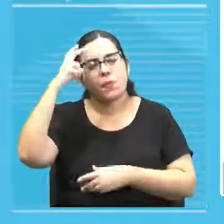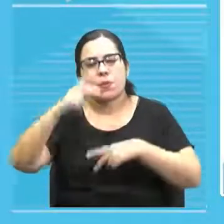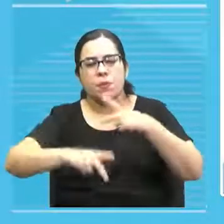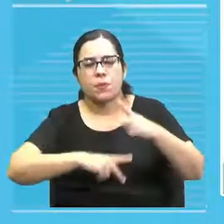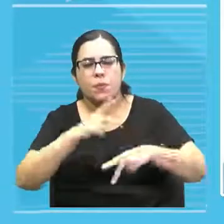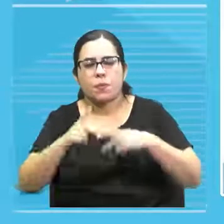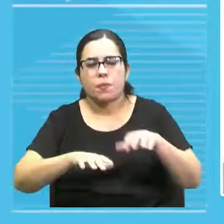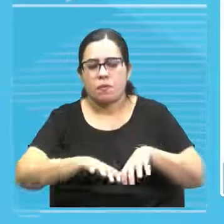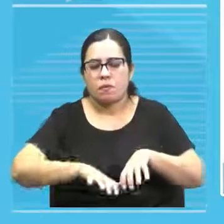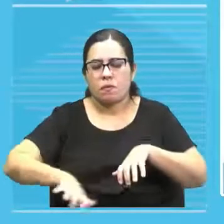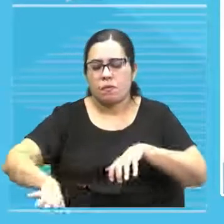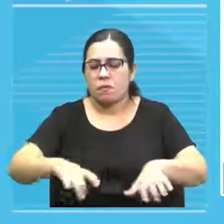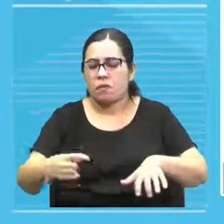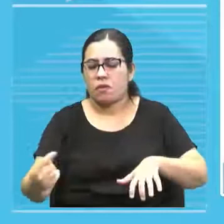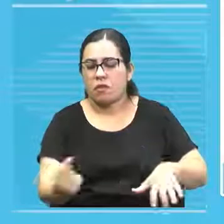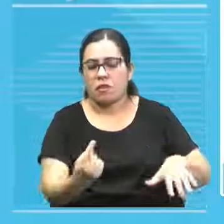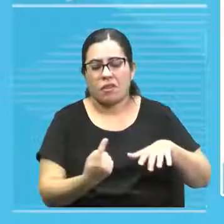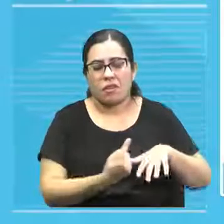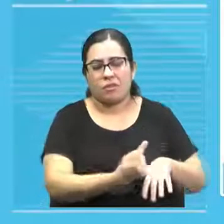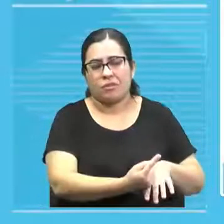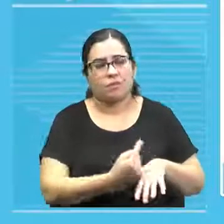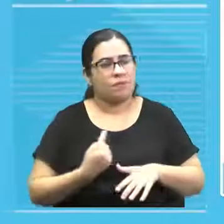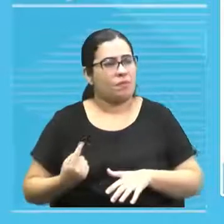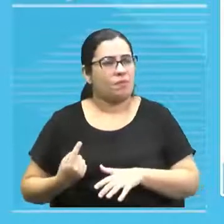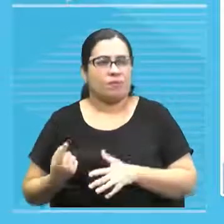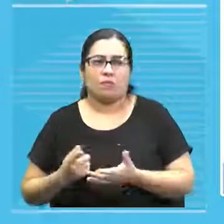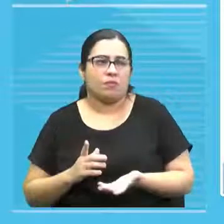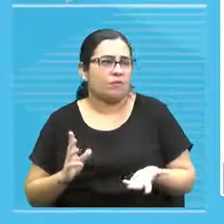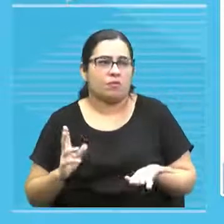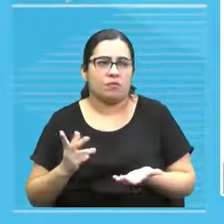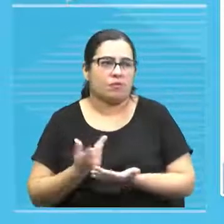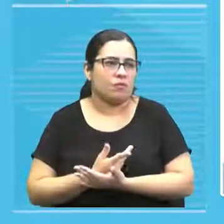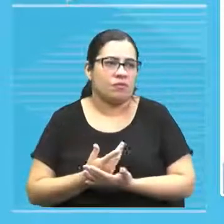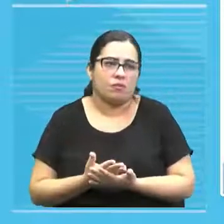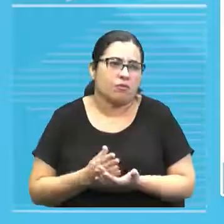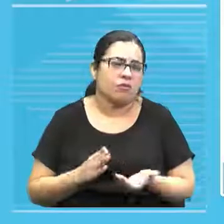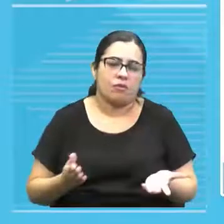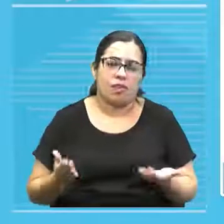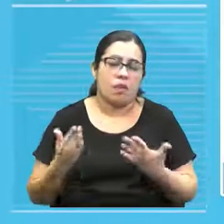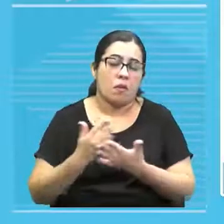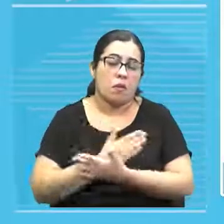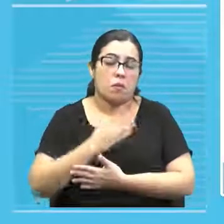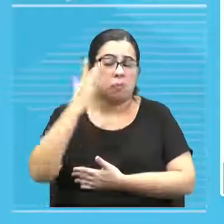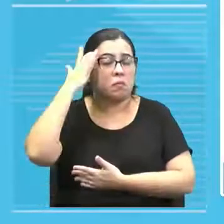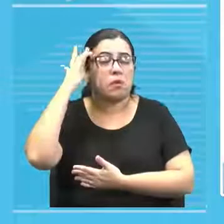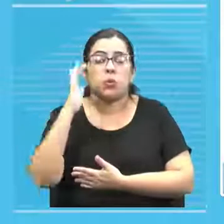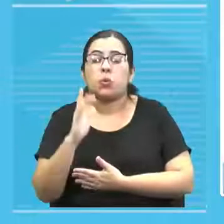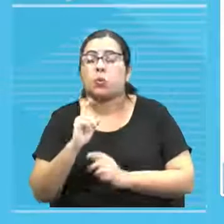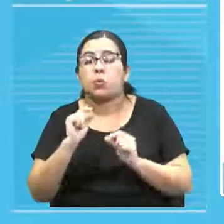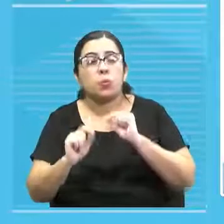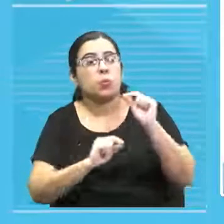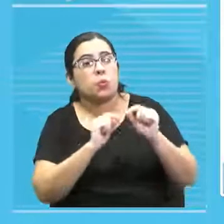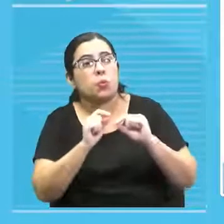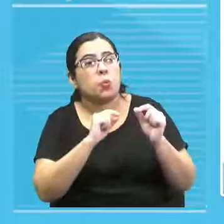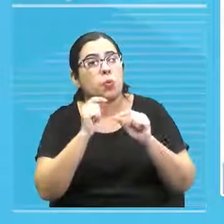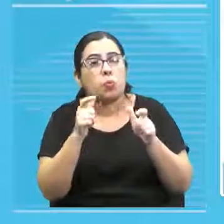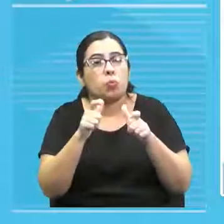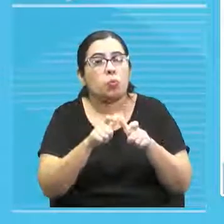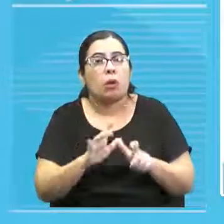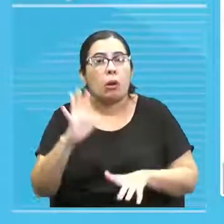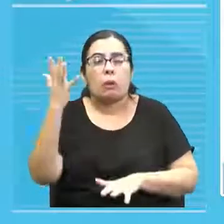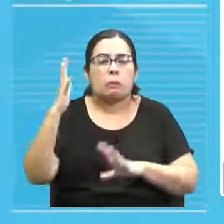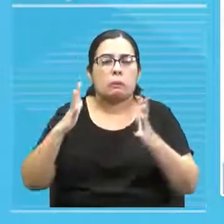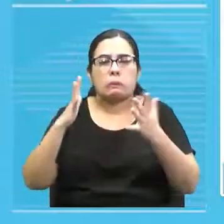dos isolados pelo contrário esses Recantos isolados a muita gente não sabe nem o que é que acontece por lá